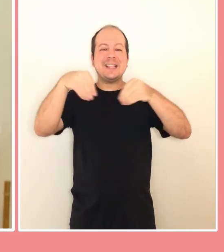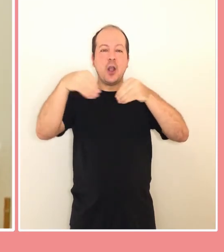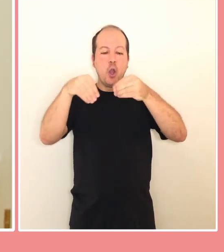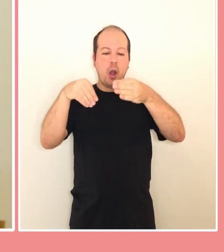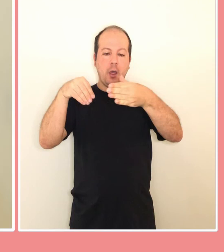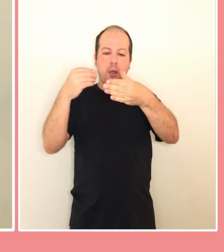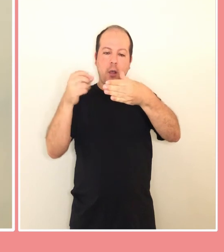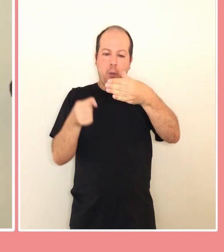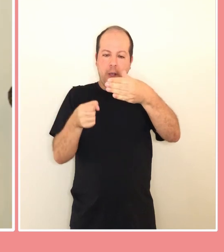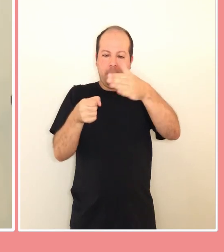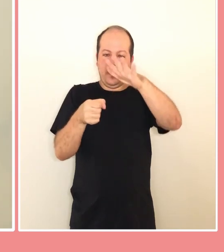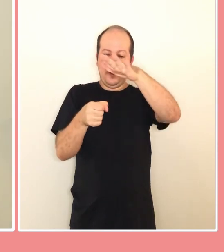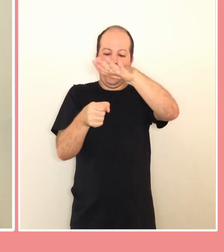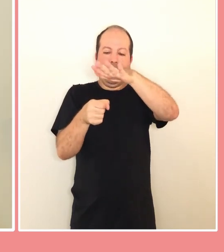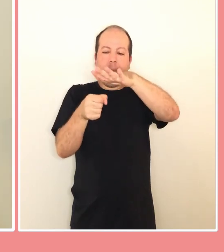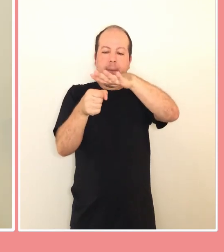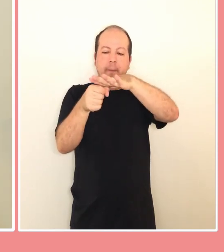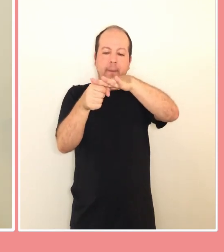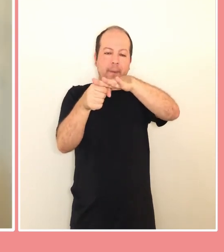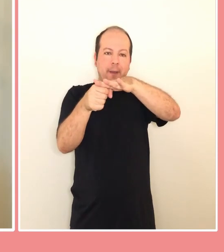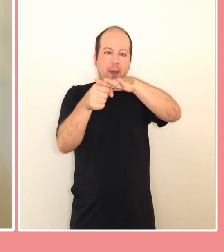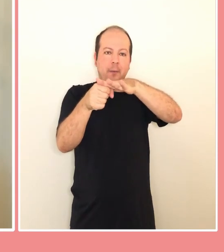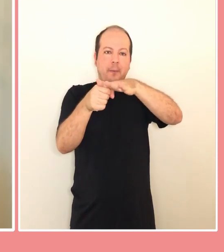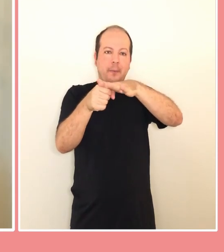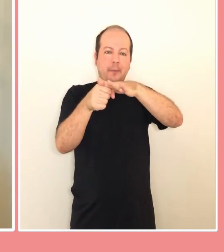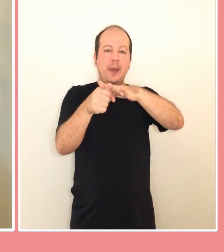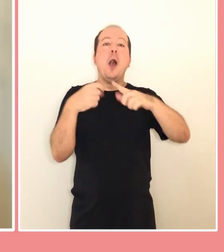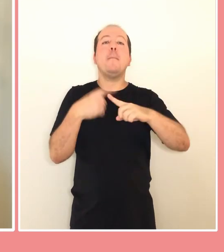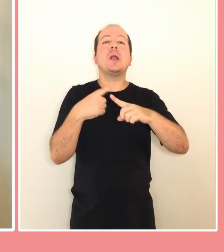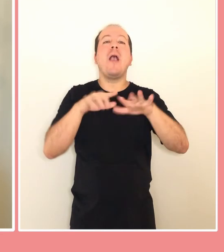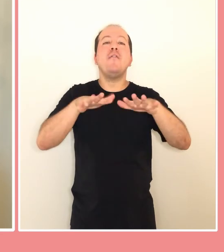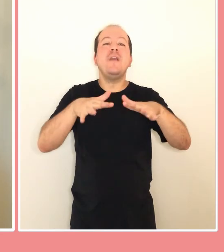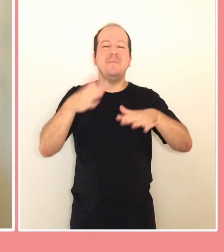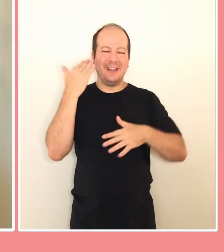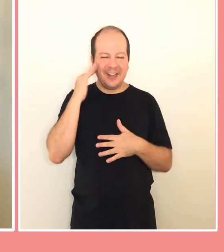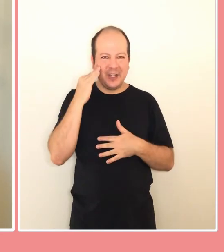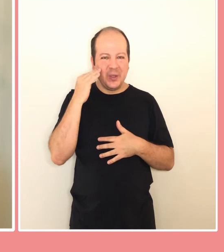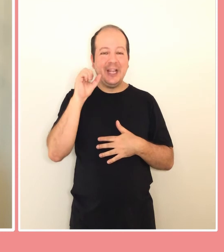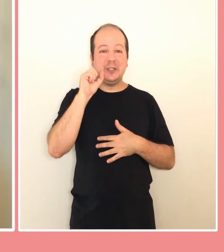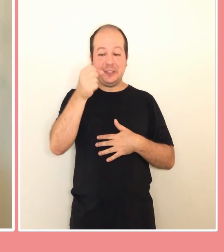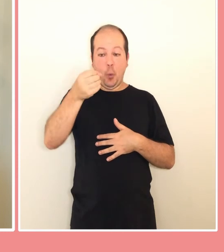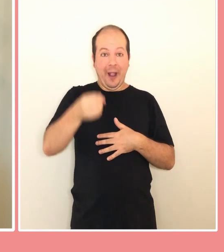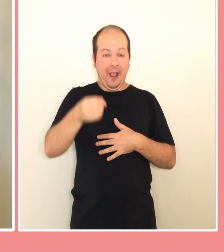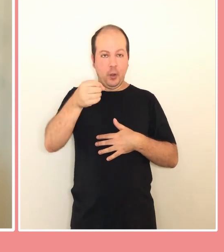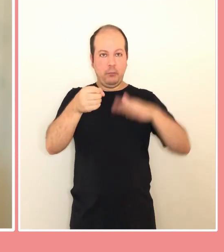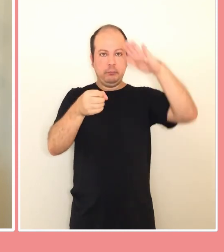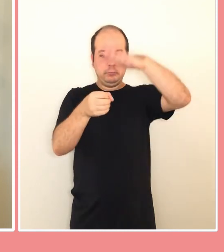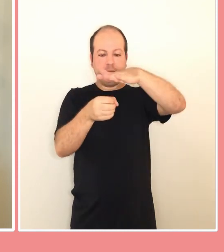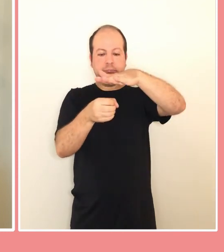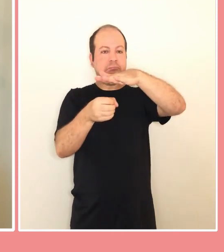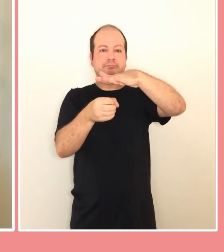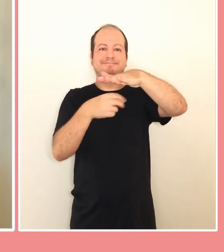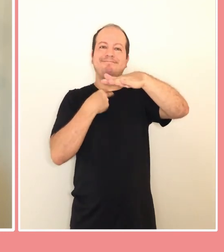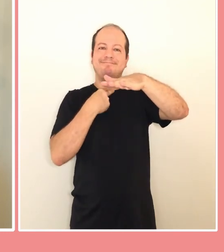afinar e encontrar essa potência do som, né? Pela pressão do cano na sacola e pelo o ângulo.